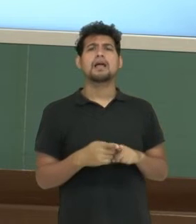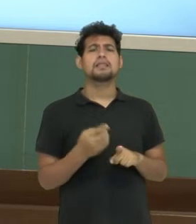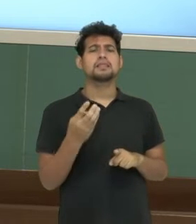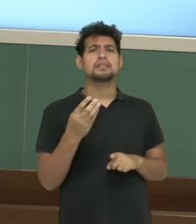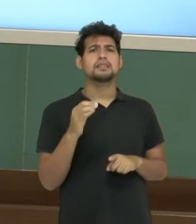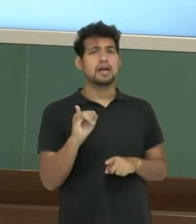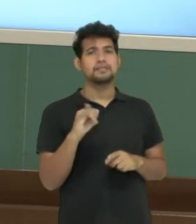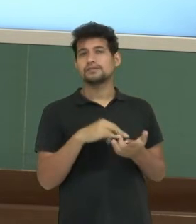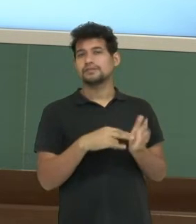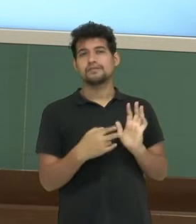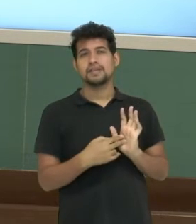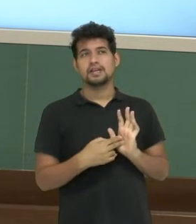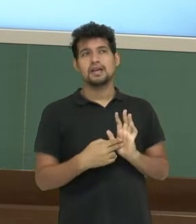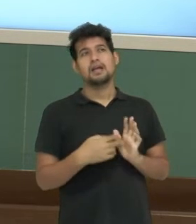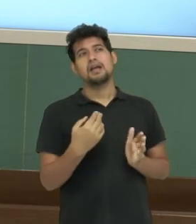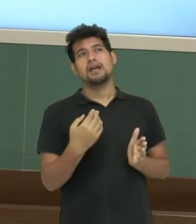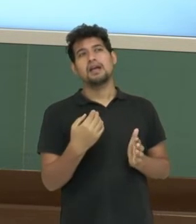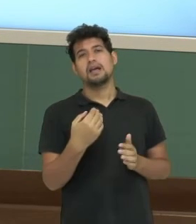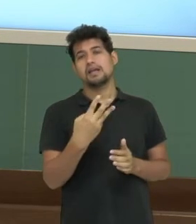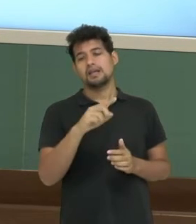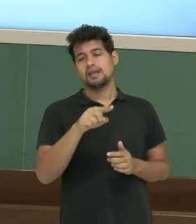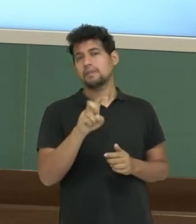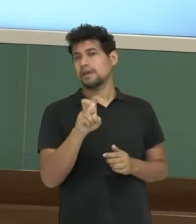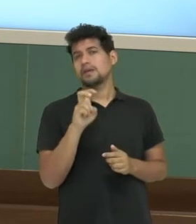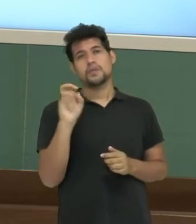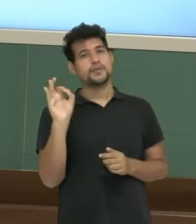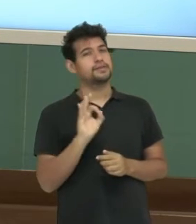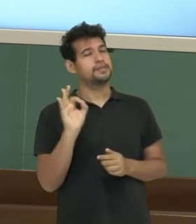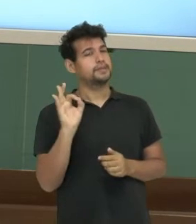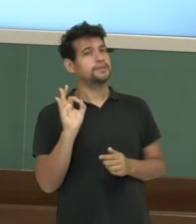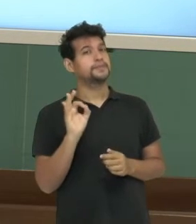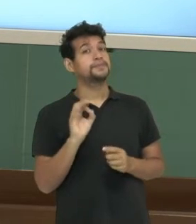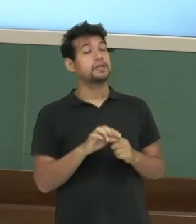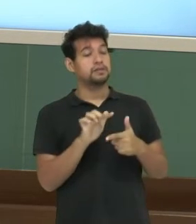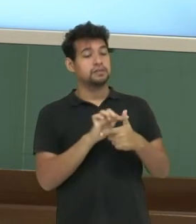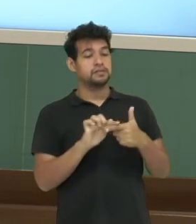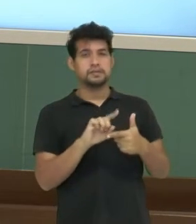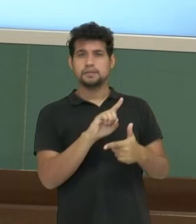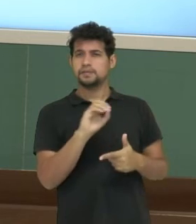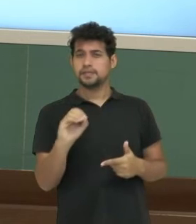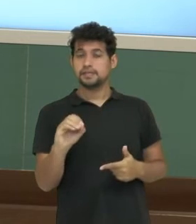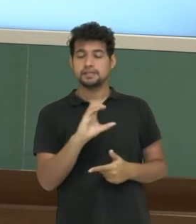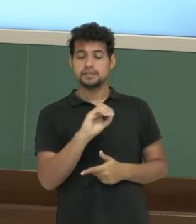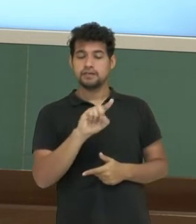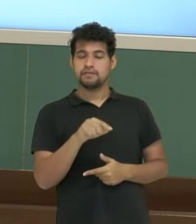é o 3,5%, né? É 3,5%. Então, divide por 100,